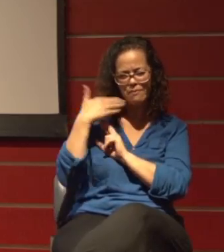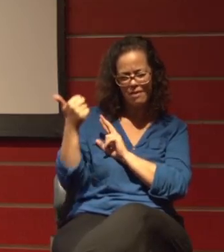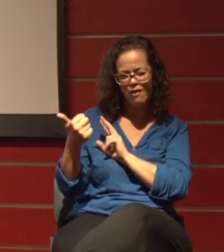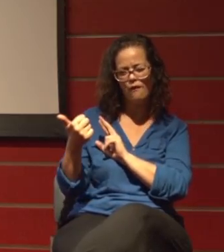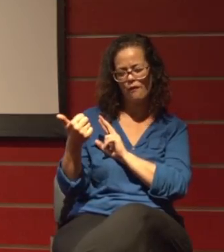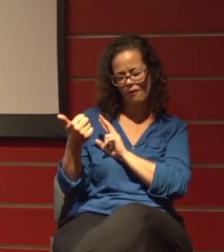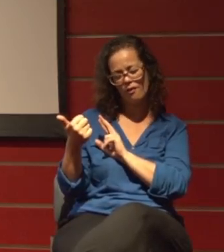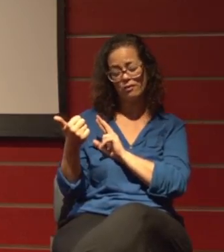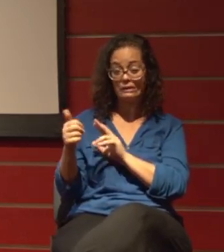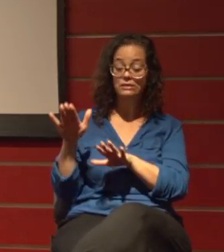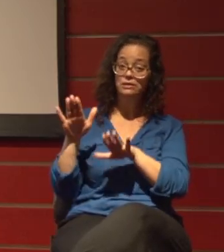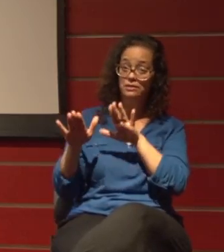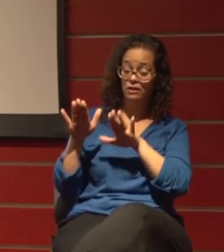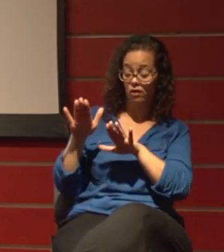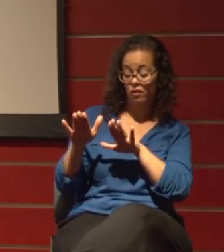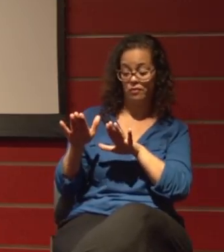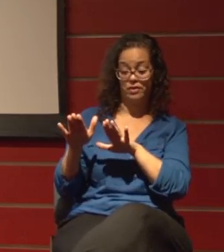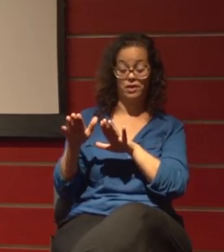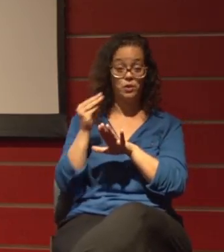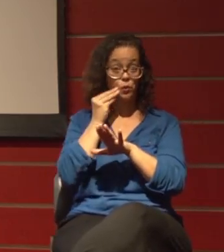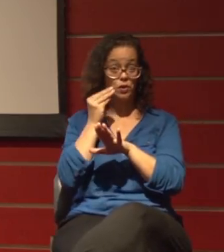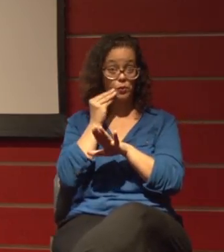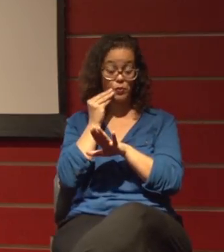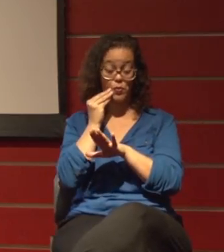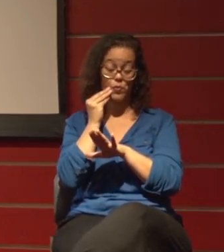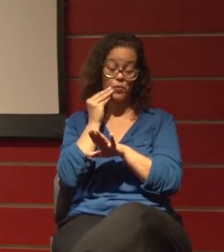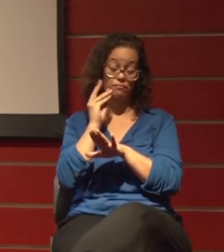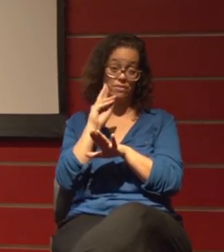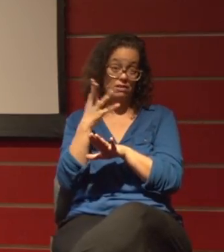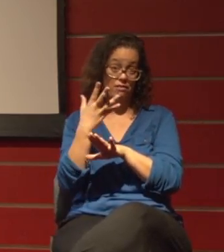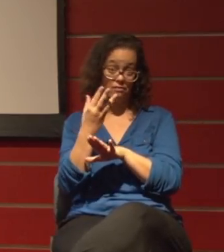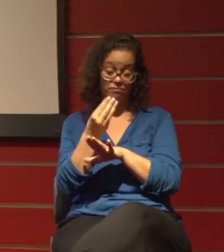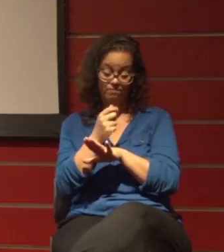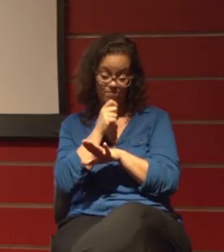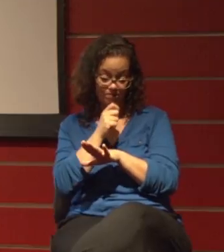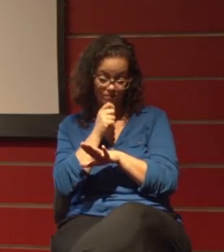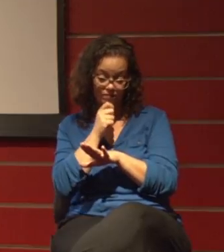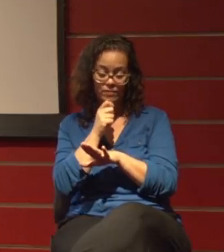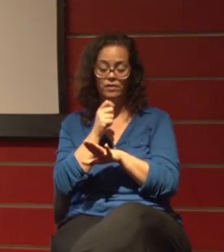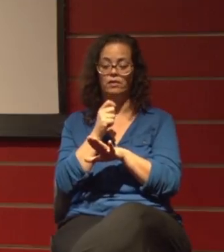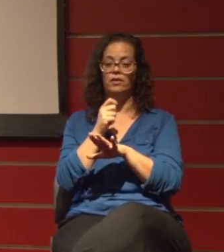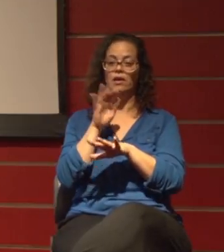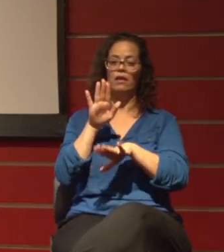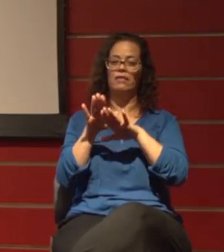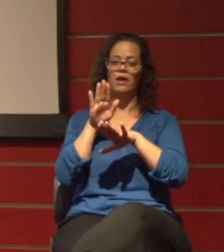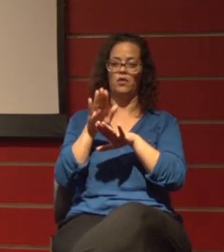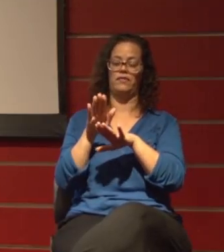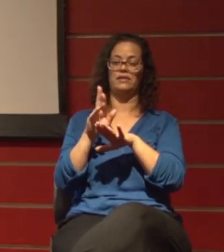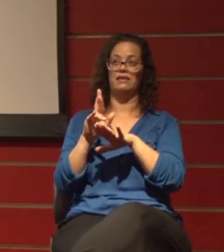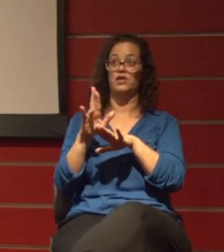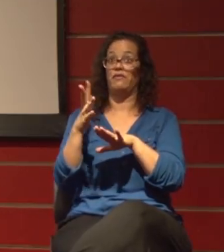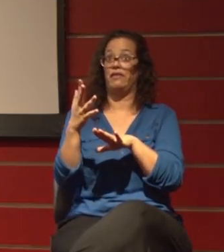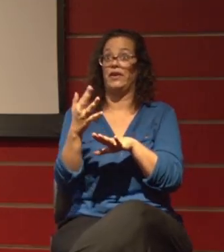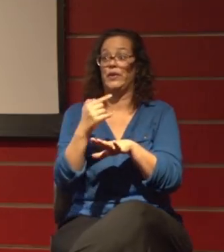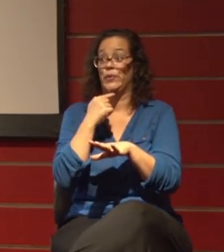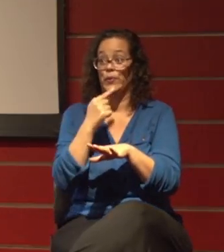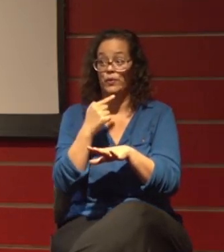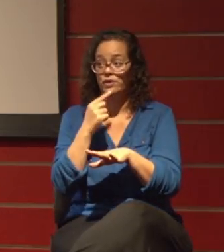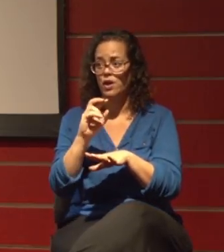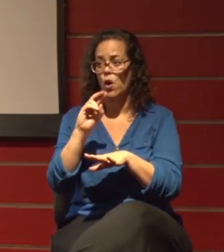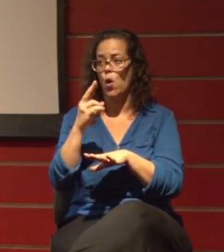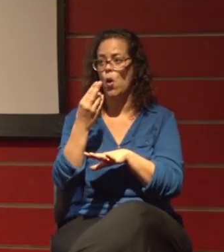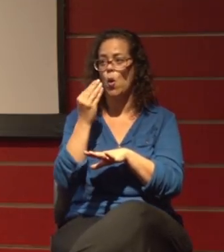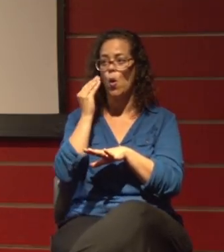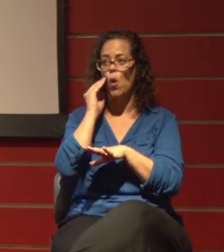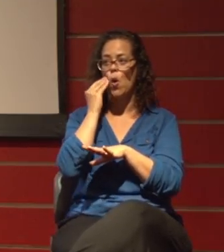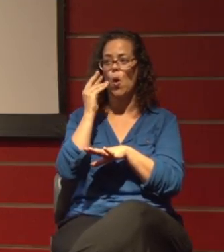falhado ou ainda não ter sido testada né não há saída possível ou honrosa para o protagonista